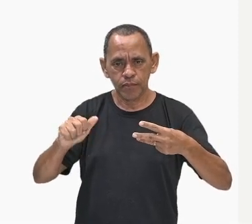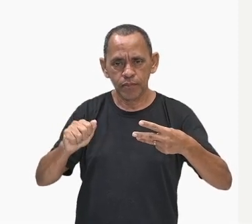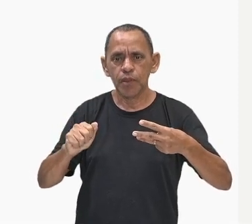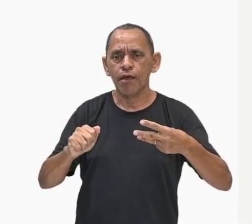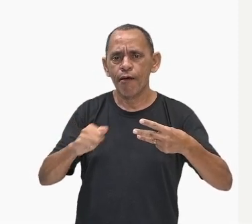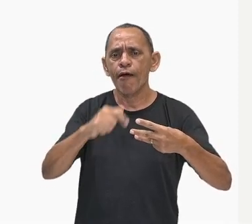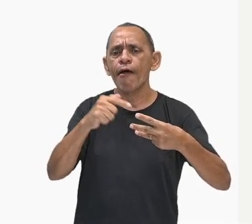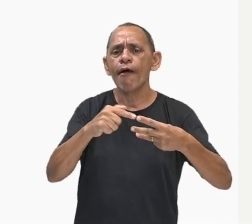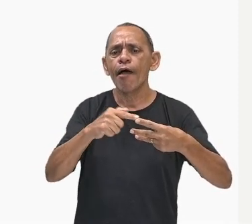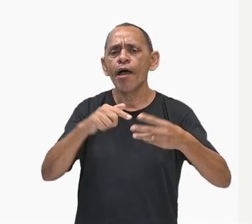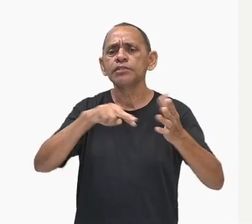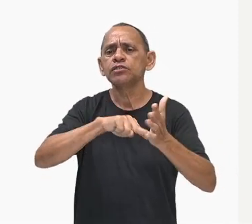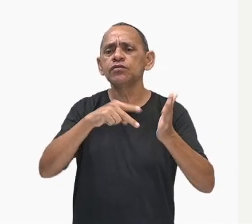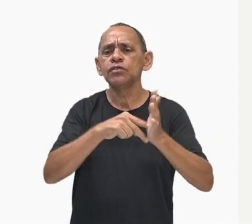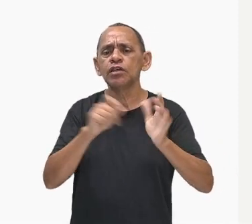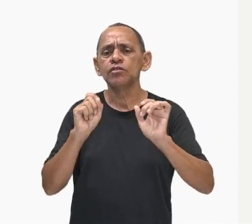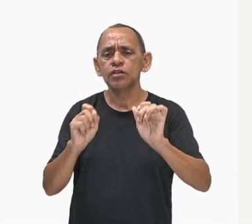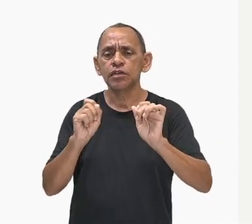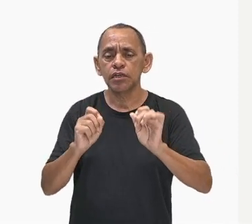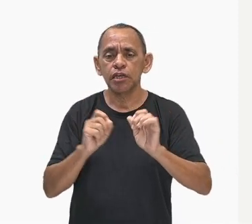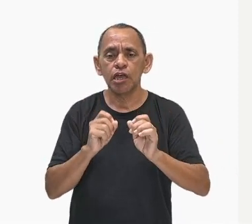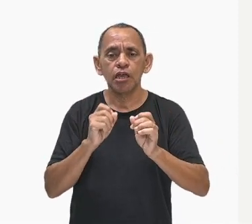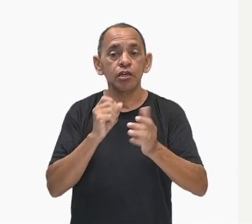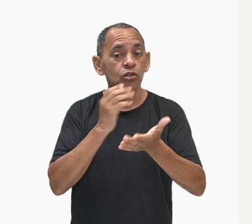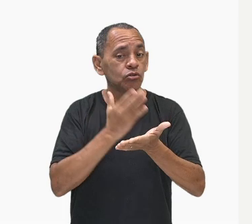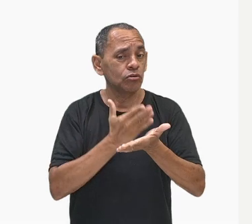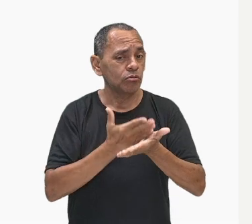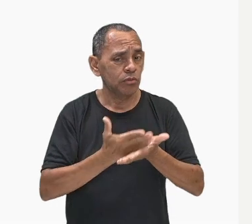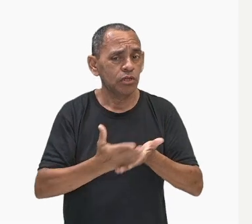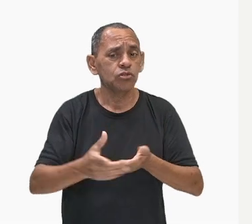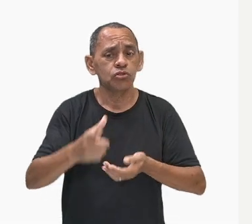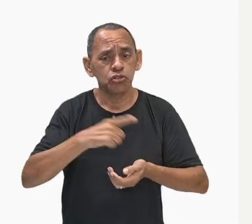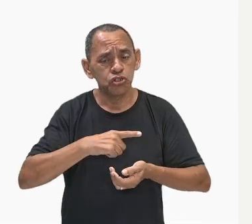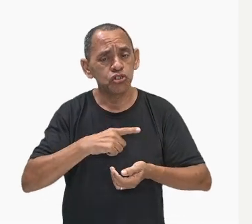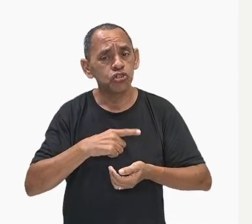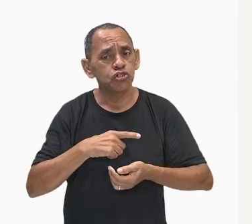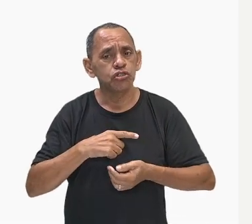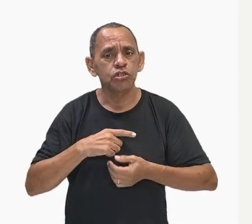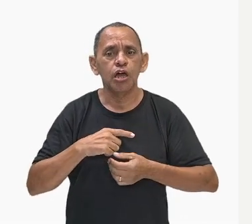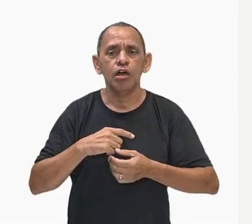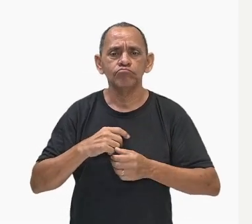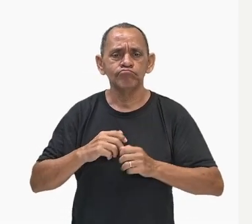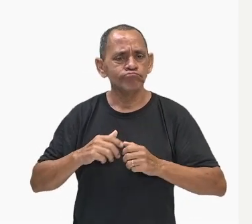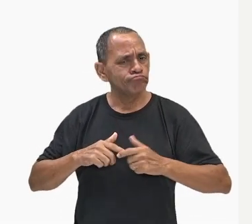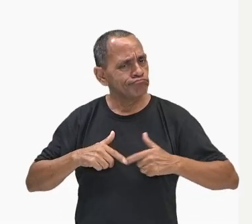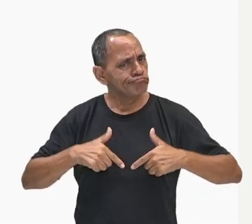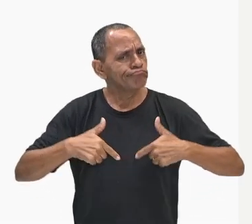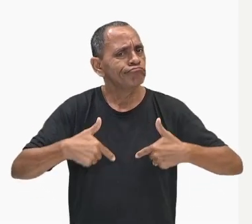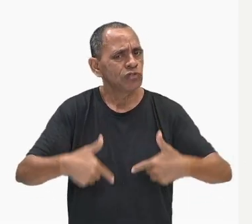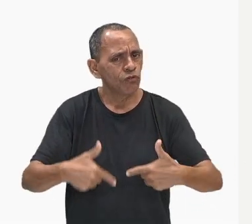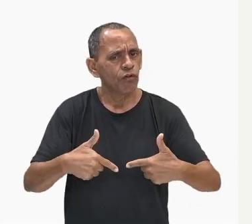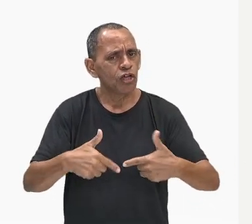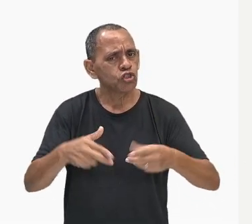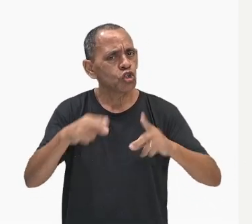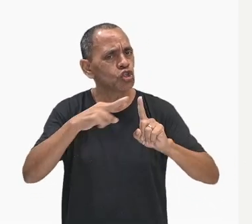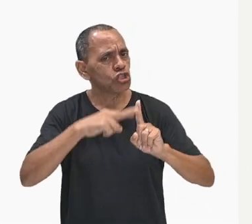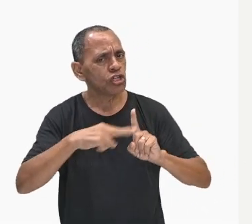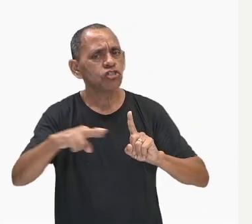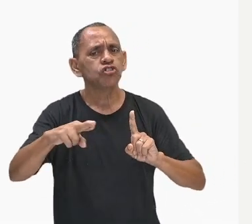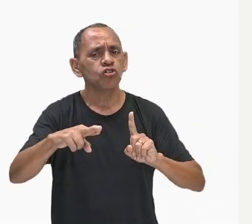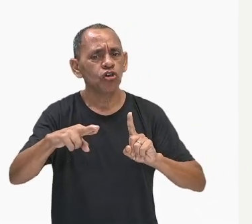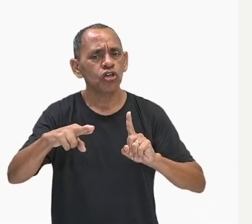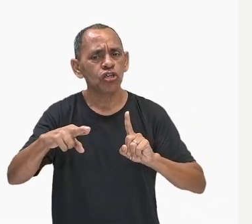essa guerra ela tem a princípio motivações religiosas, uma vez que o rei